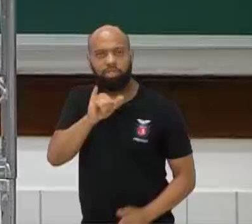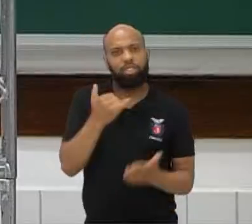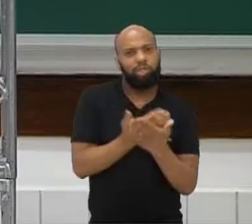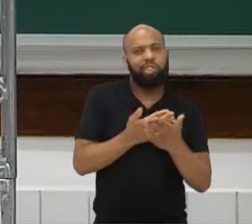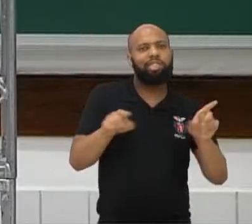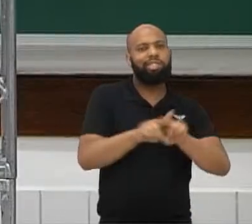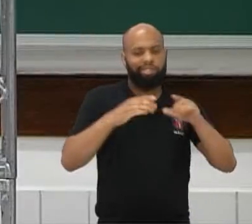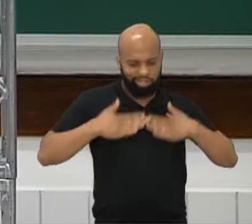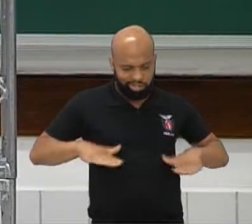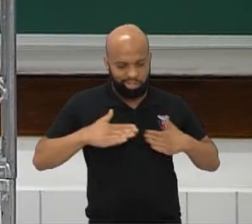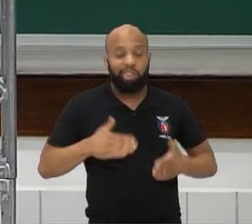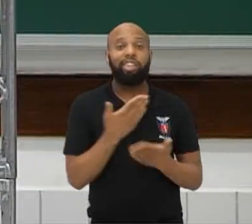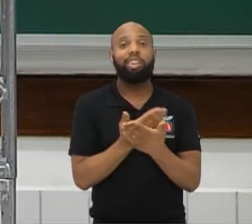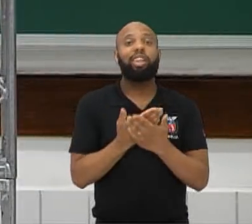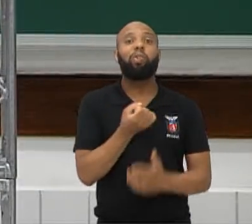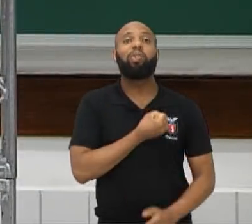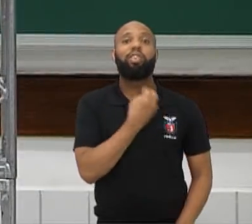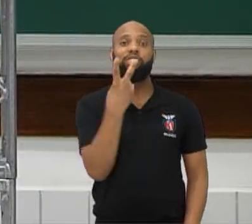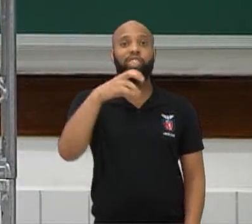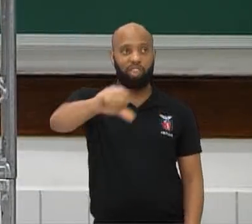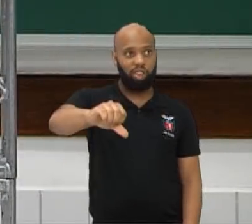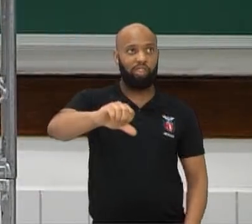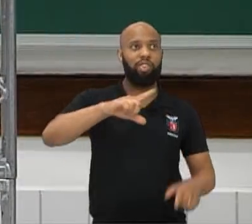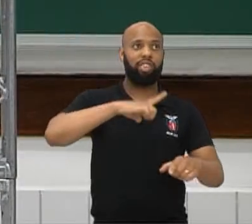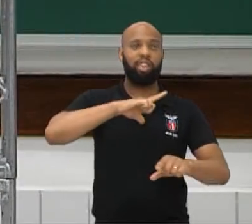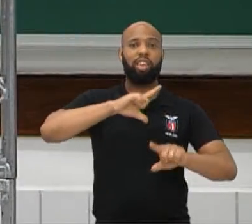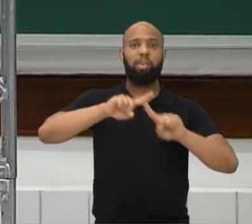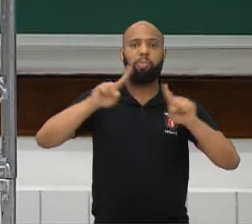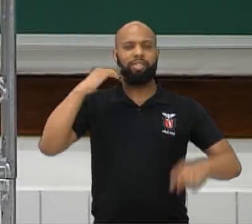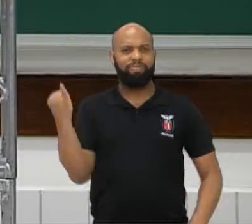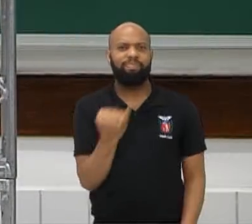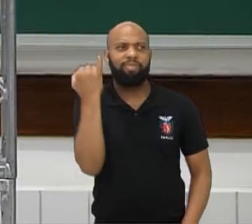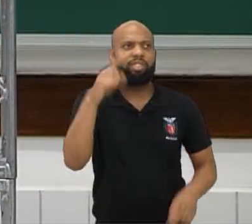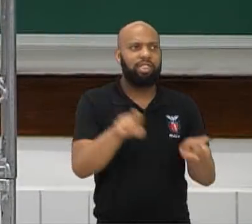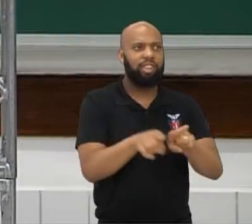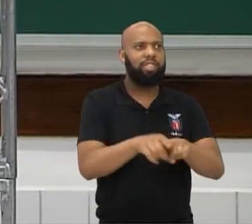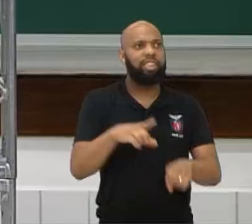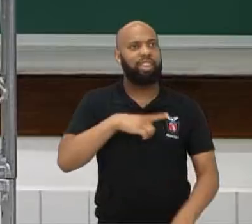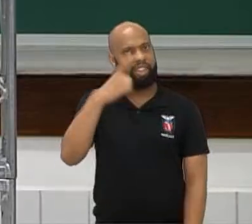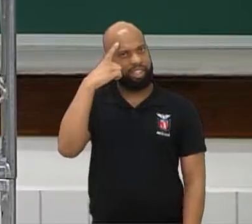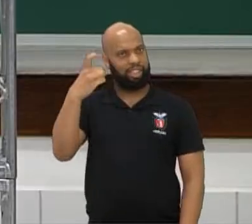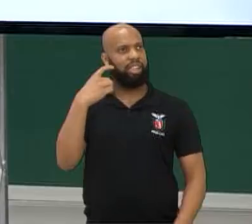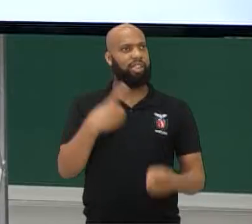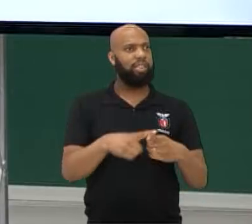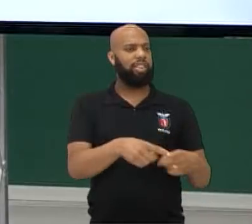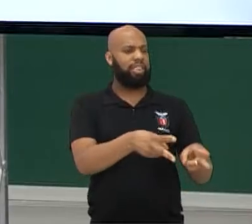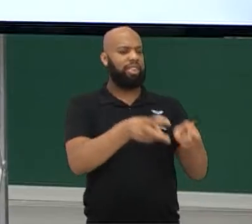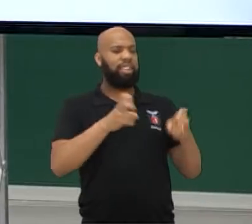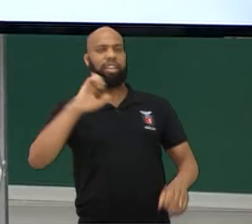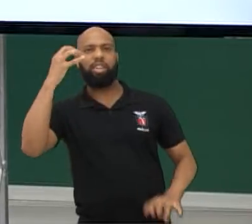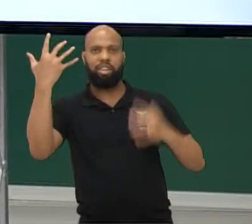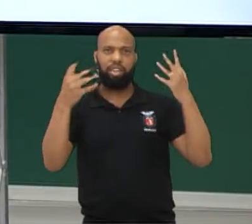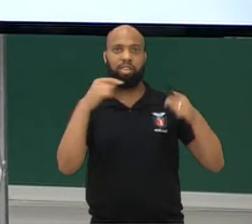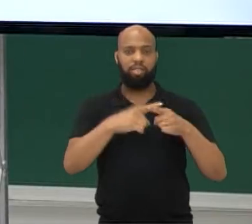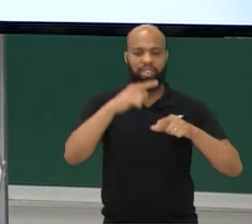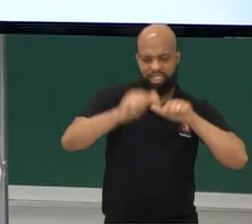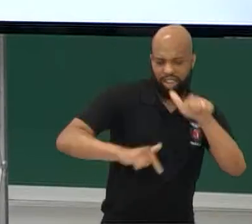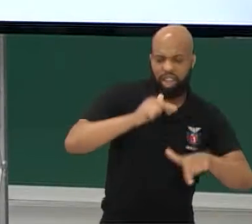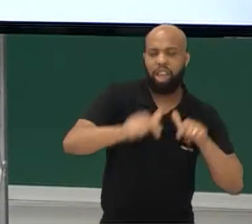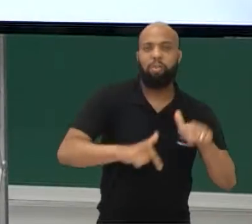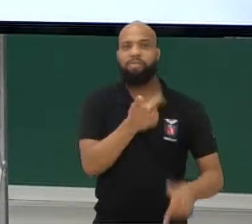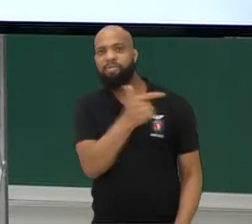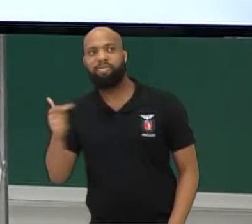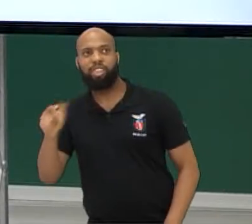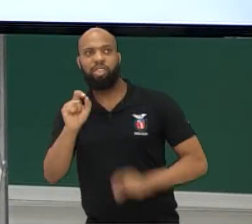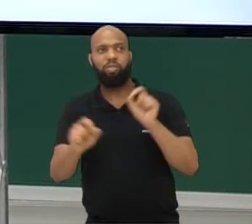mais de calma na aula 29, na próxima aula, mas é muito importante ter essa ideia de por que essa exploração acontece. Porque o trabalhador ele não